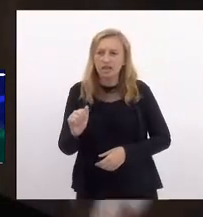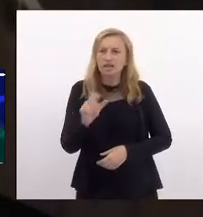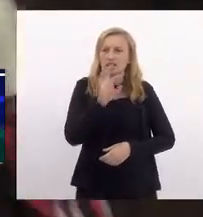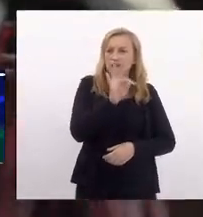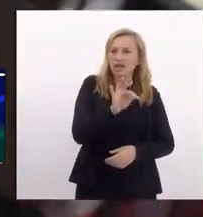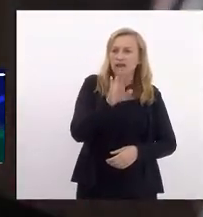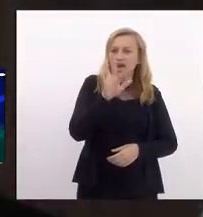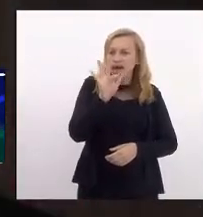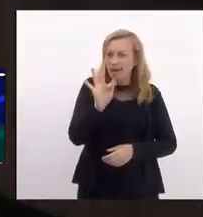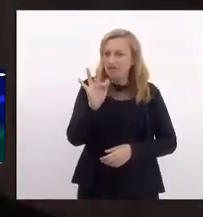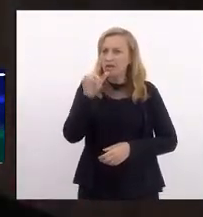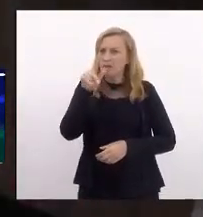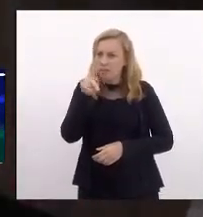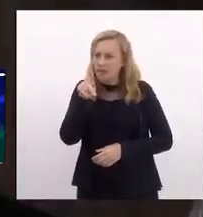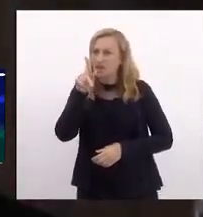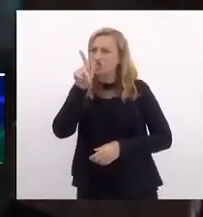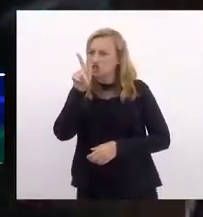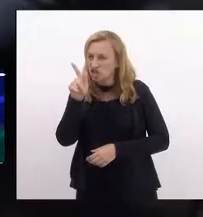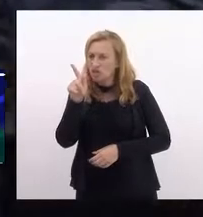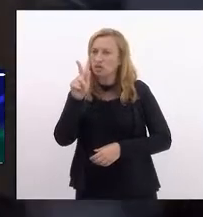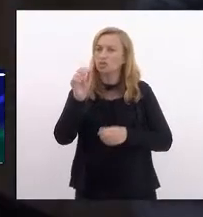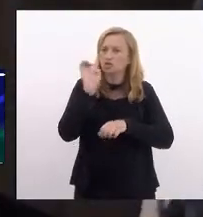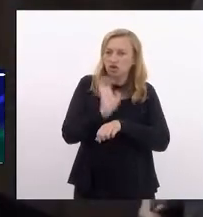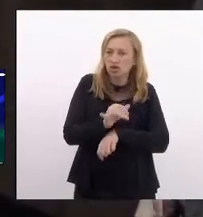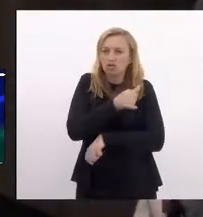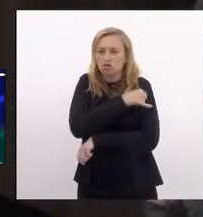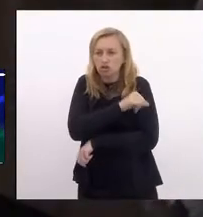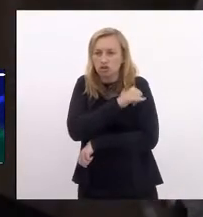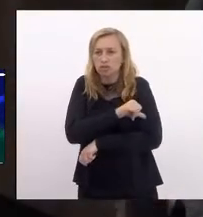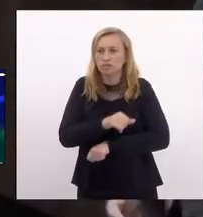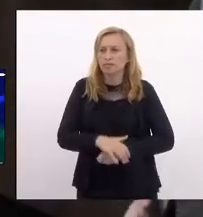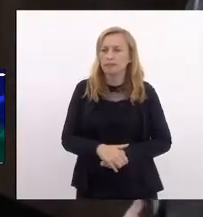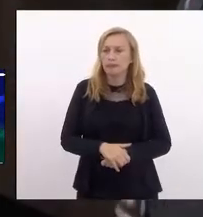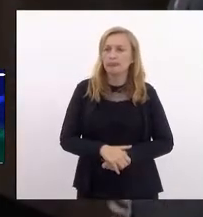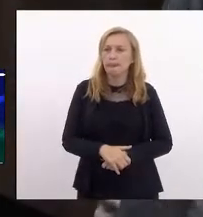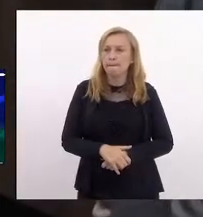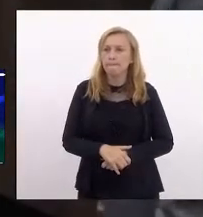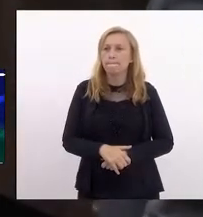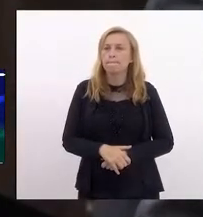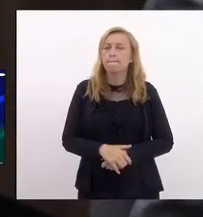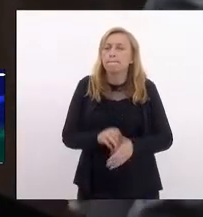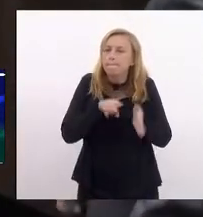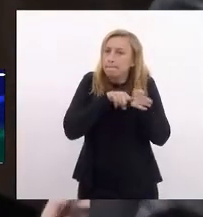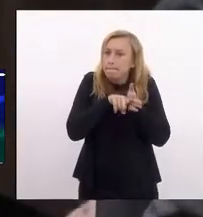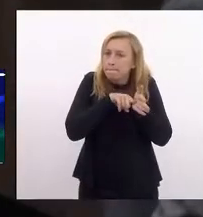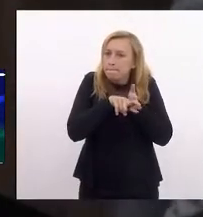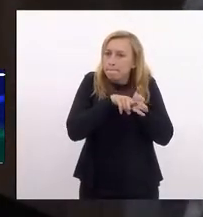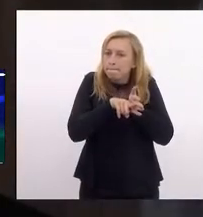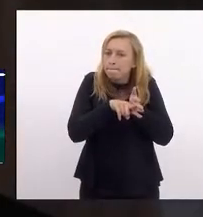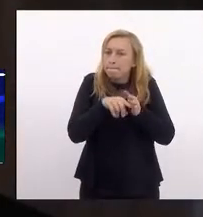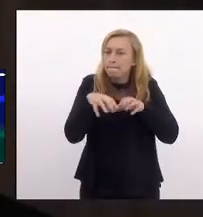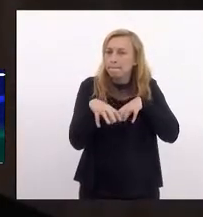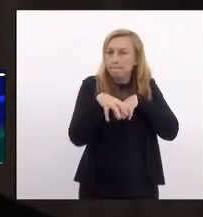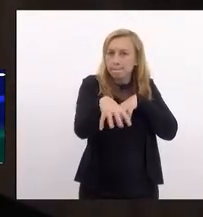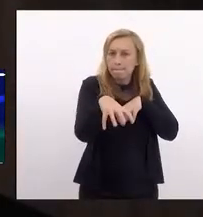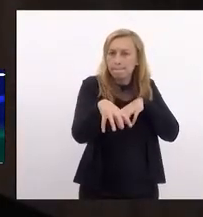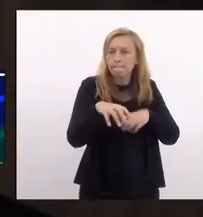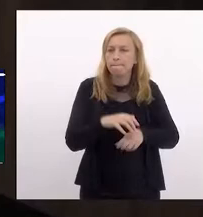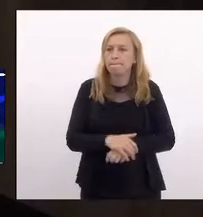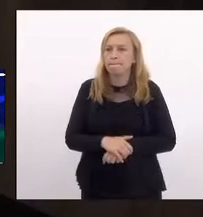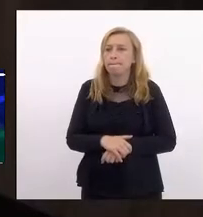tfpg no estado do Rio de Janeiro e de fiscalização remota